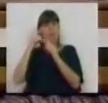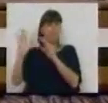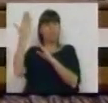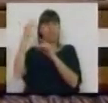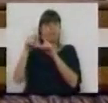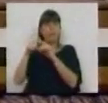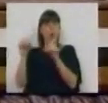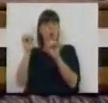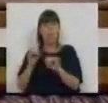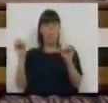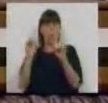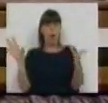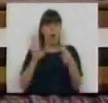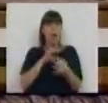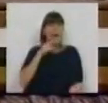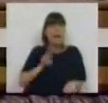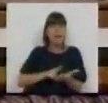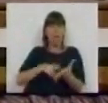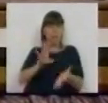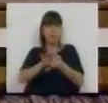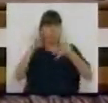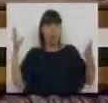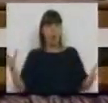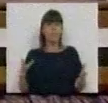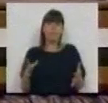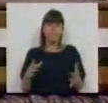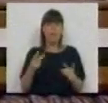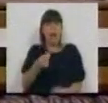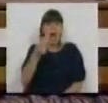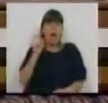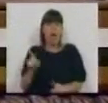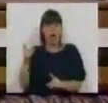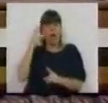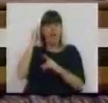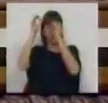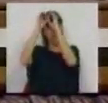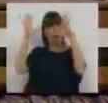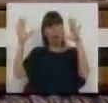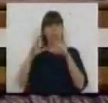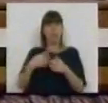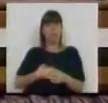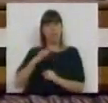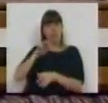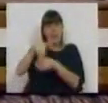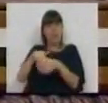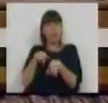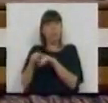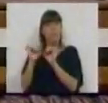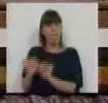tem nenhuma relação com a realidade. Para azar dos seus ideólogos e dos seus intérpretes